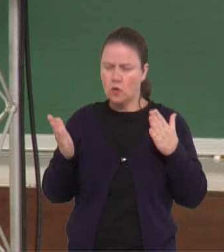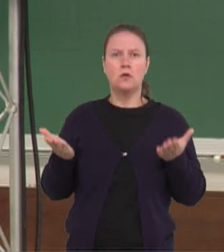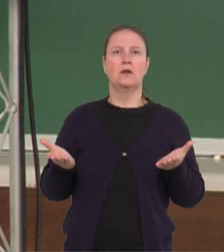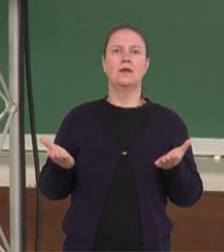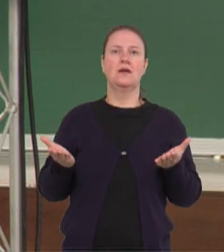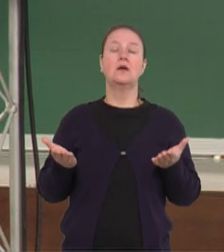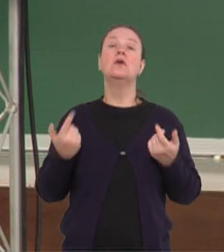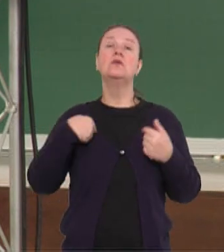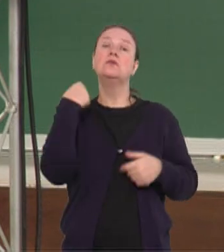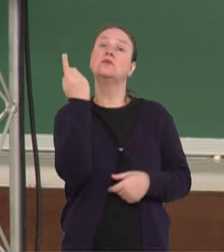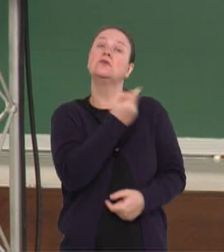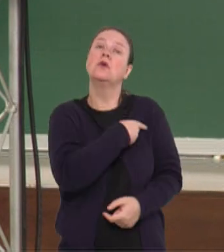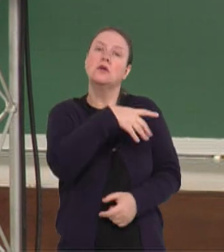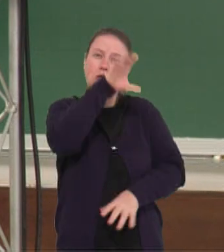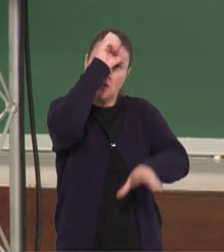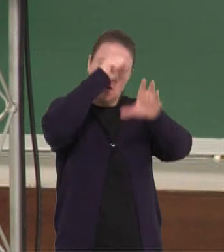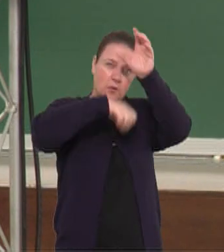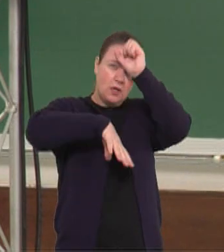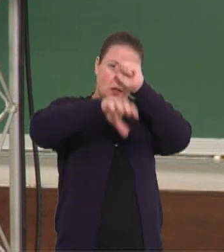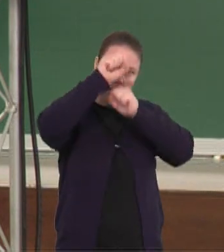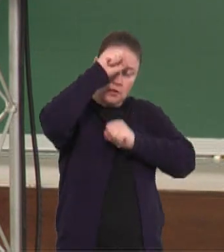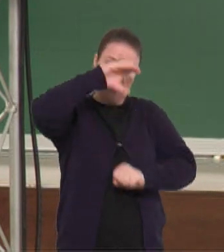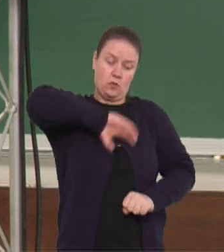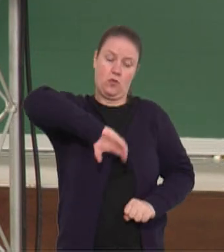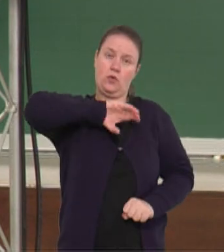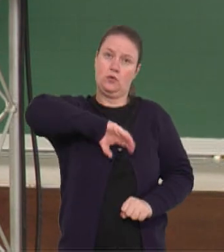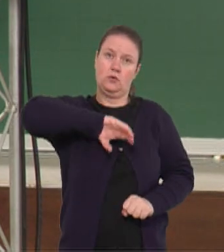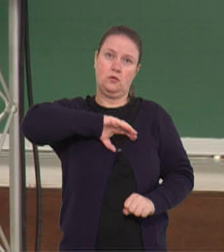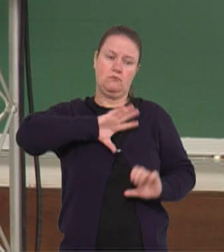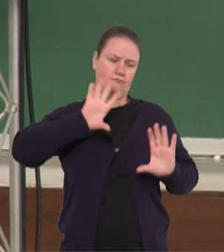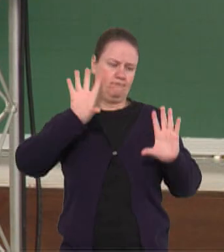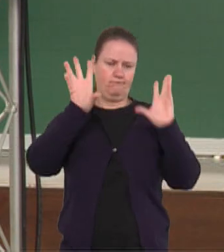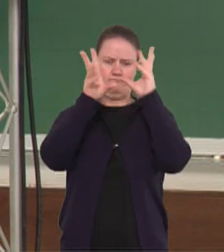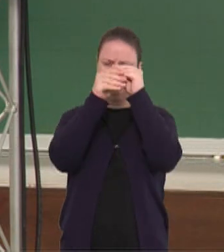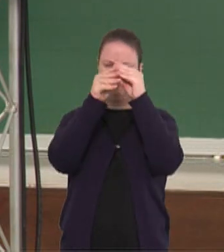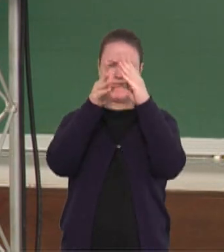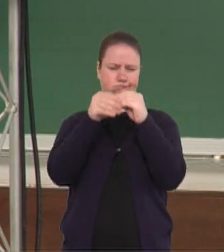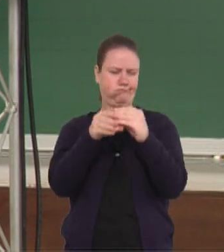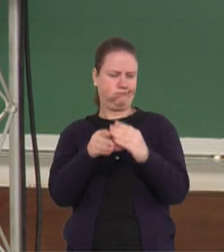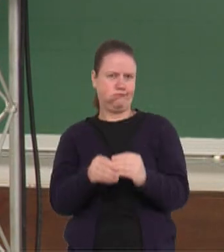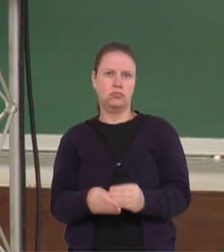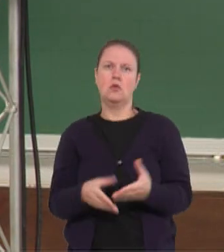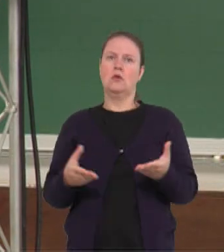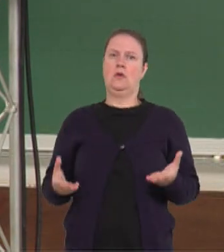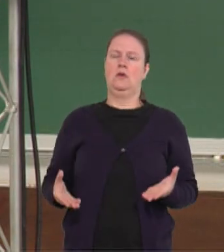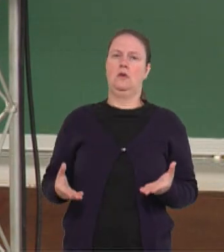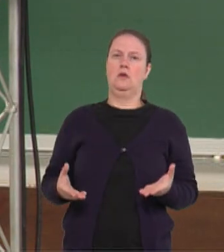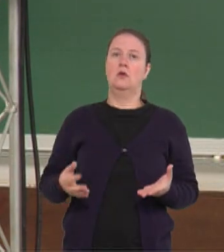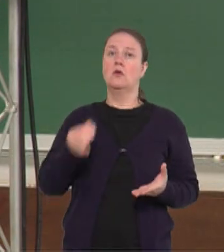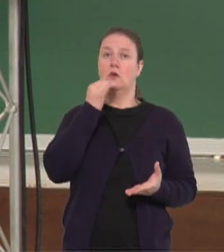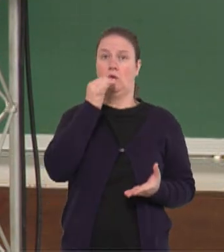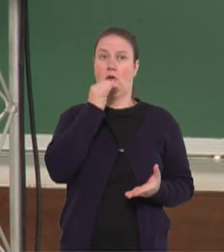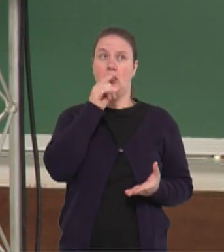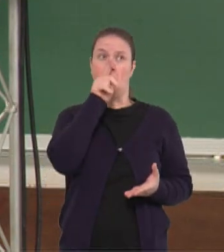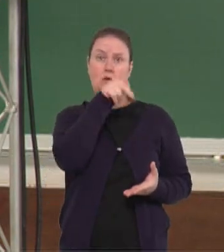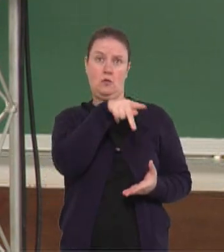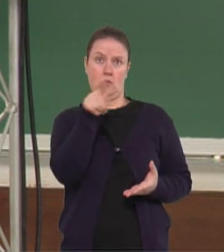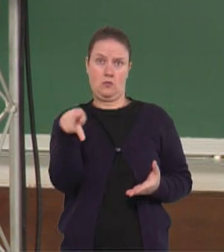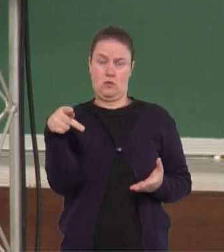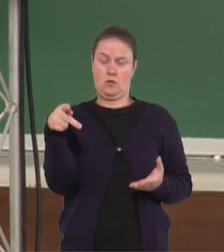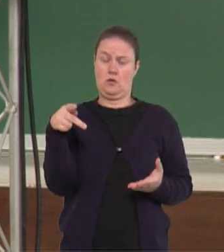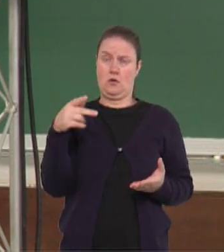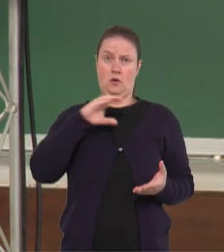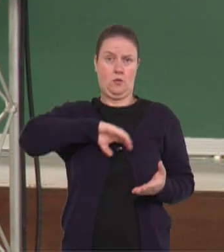gente aprende português para aplicar tudo isso ao mesmo tempo. Tempo psicológico é, por exemplo, a professora Gláucia. Eu tenho